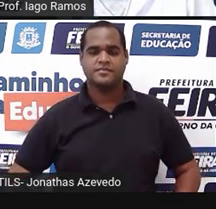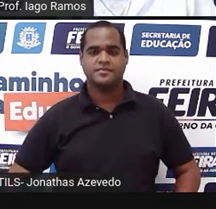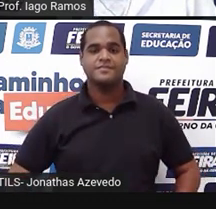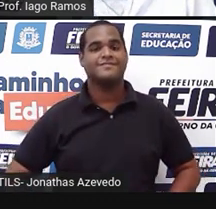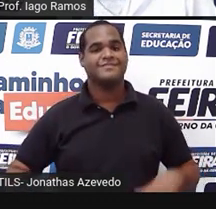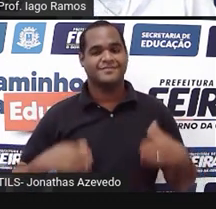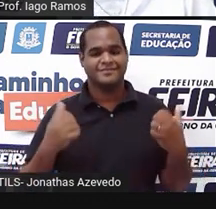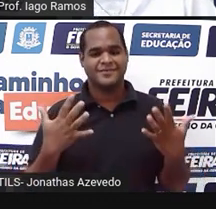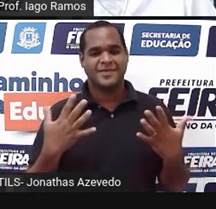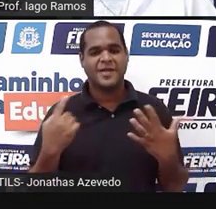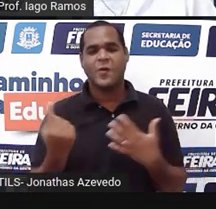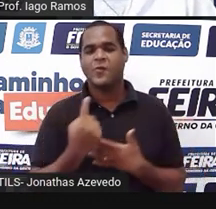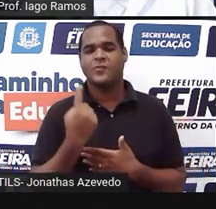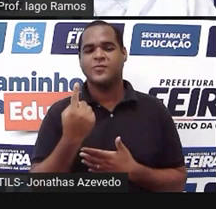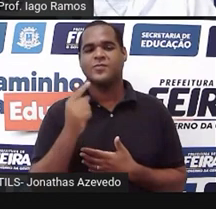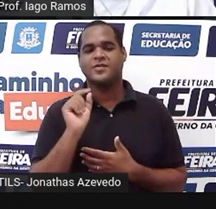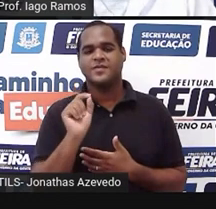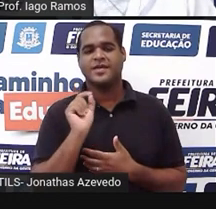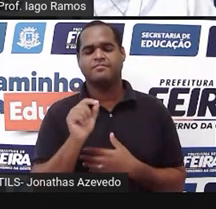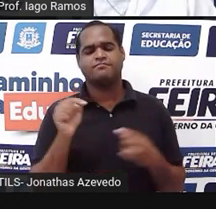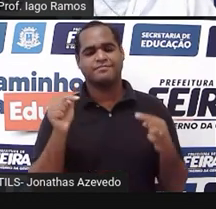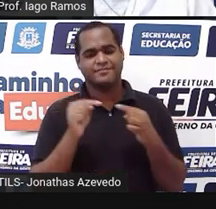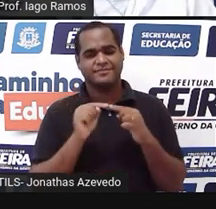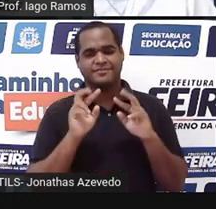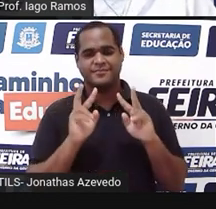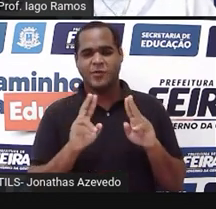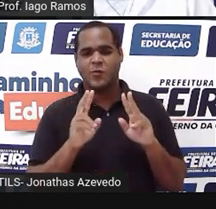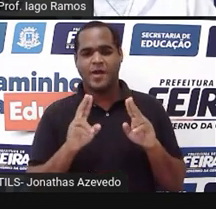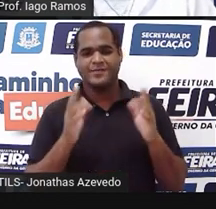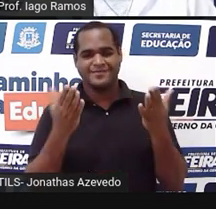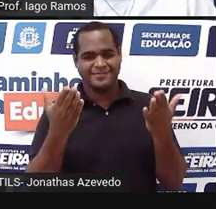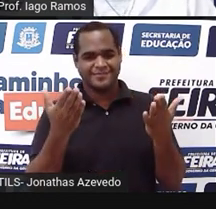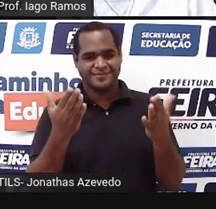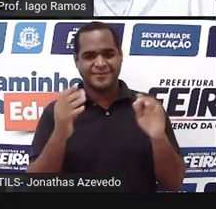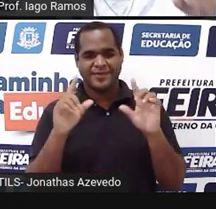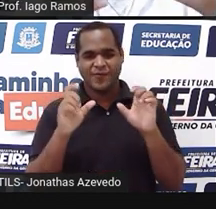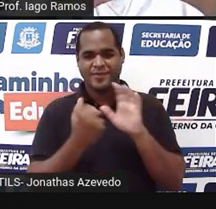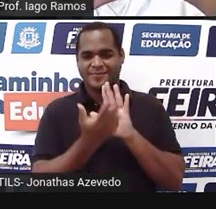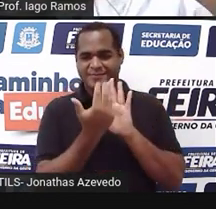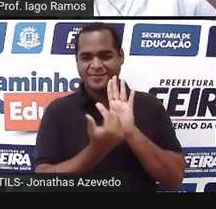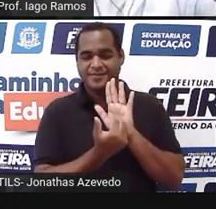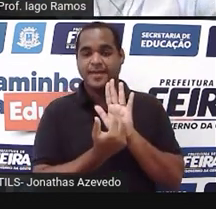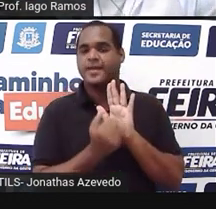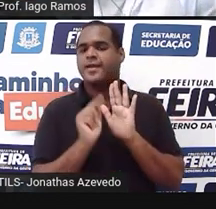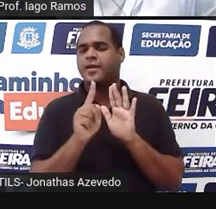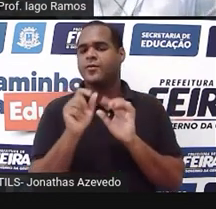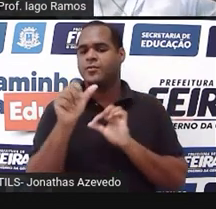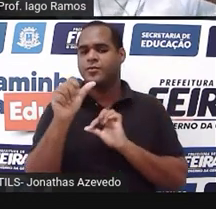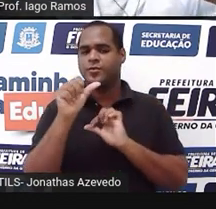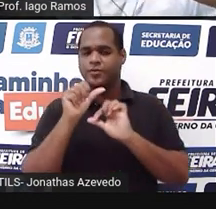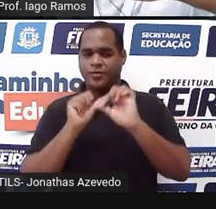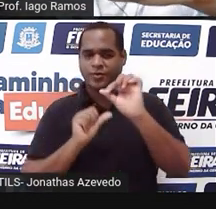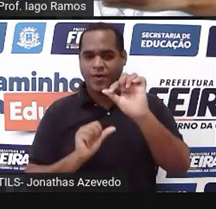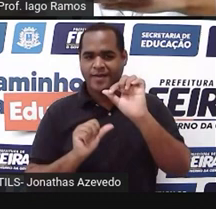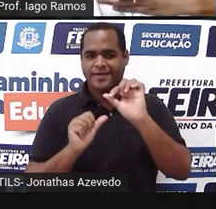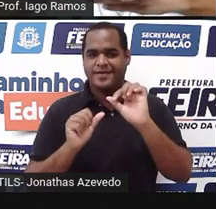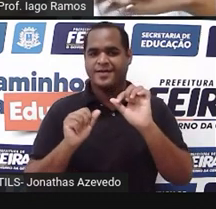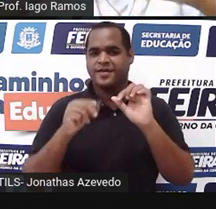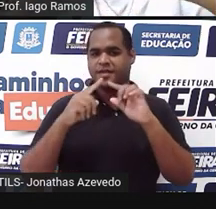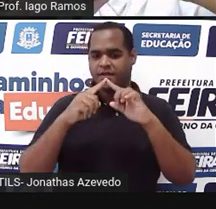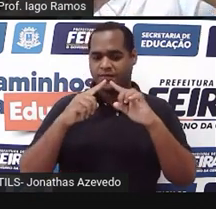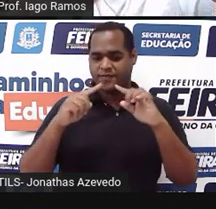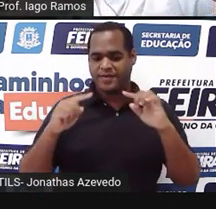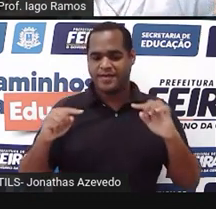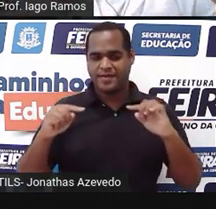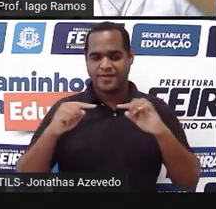o e altura altura é a mesma do trapézio né a gente pega esse triângulo dois e vira para base dele